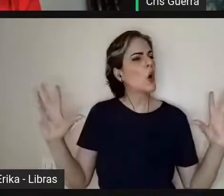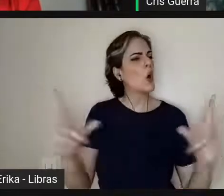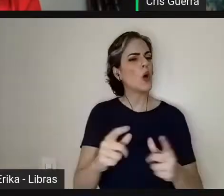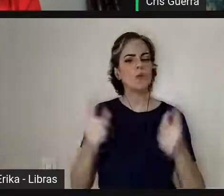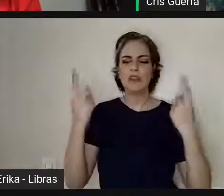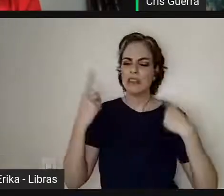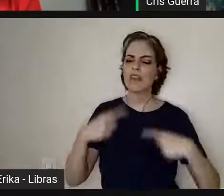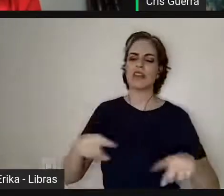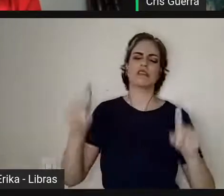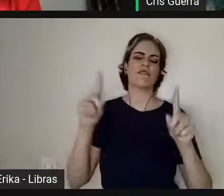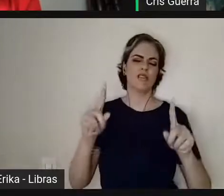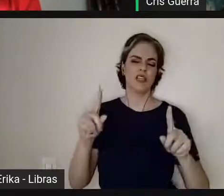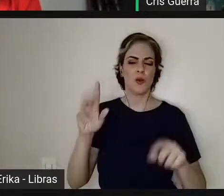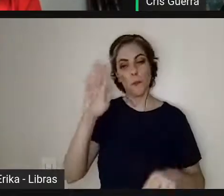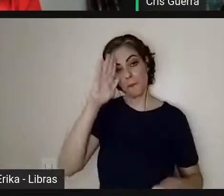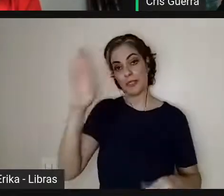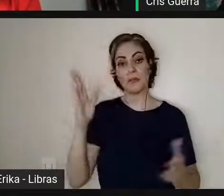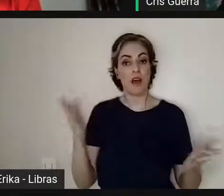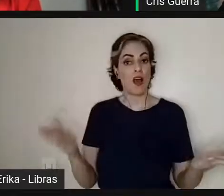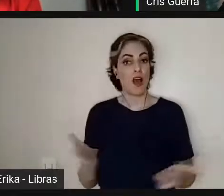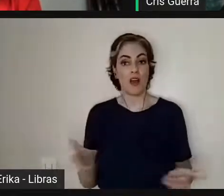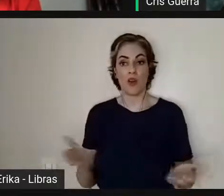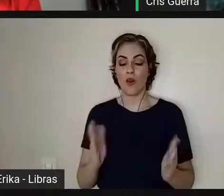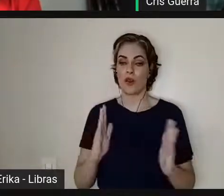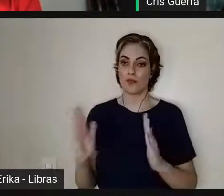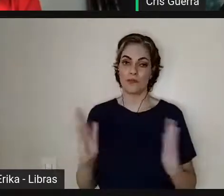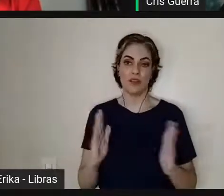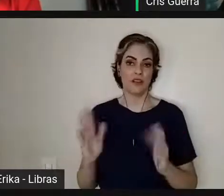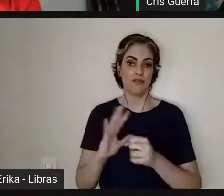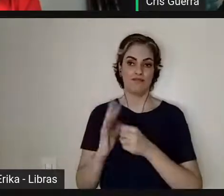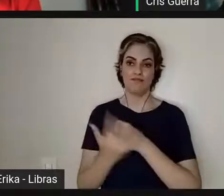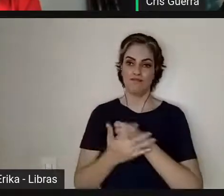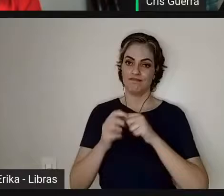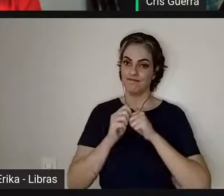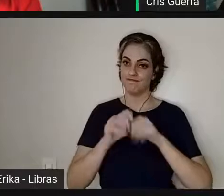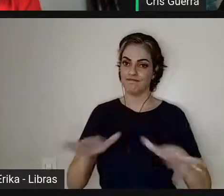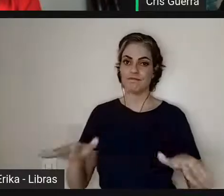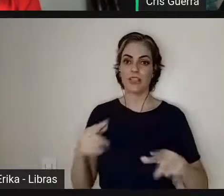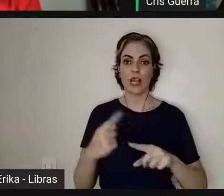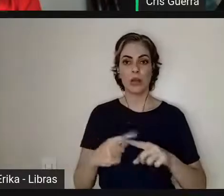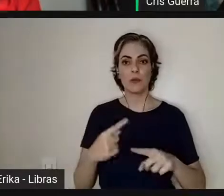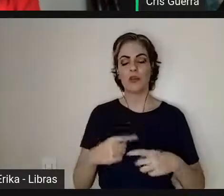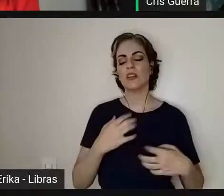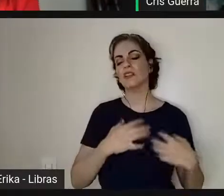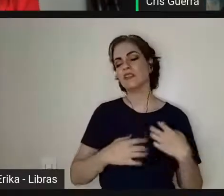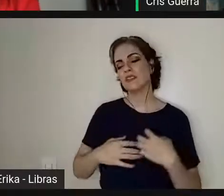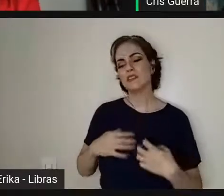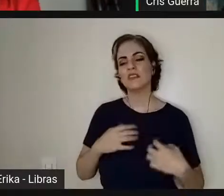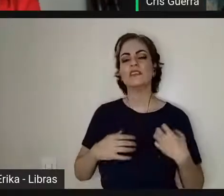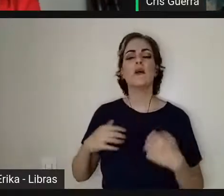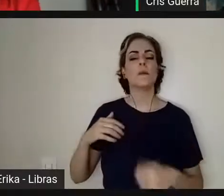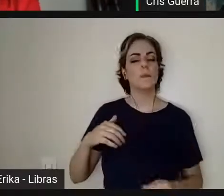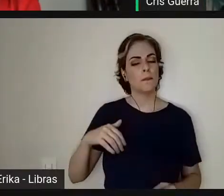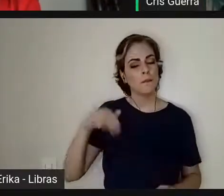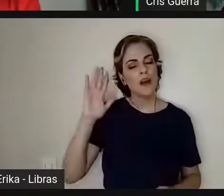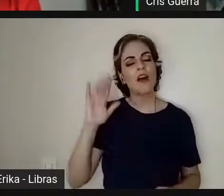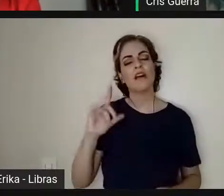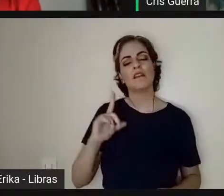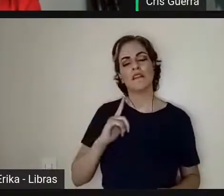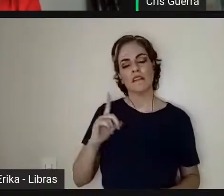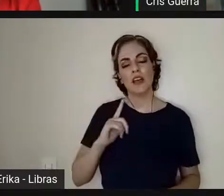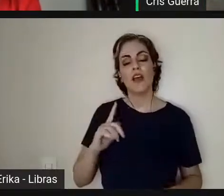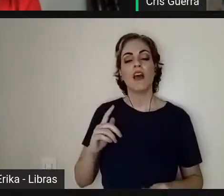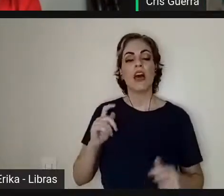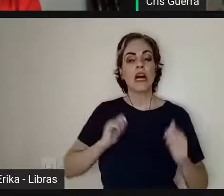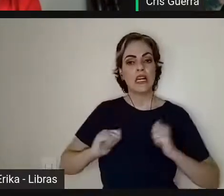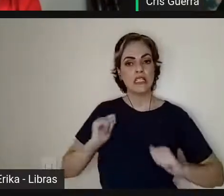como esse, né? No período da pandemia, a gente tende a ficar mais nostálgico, a gente tende a ficar mais ansioso, porque a